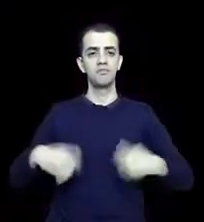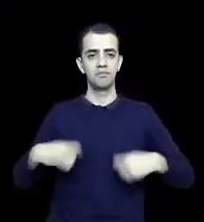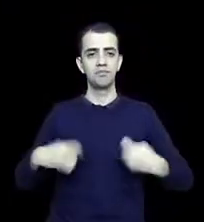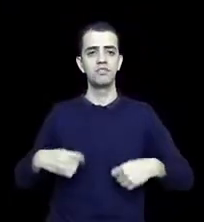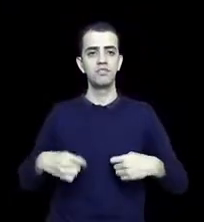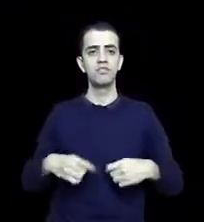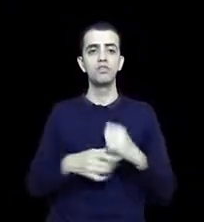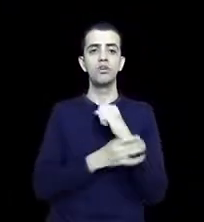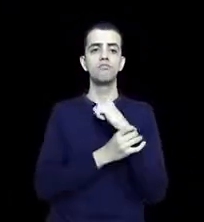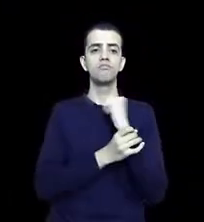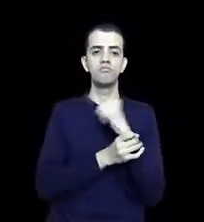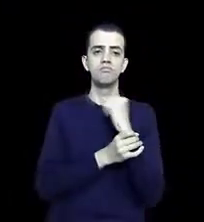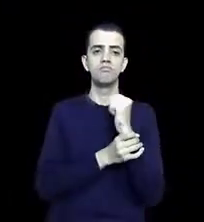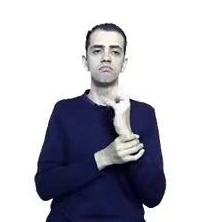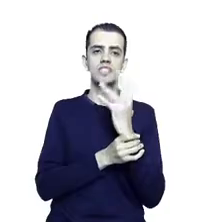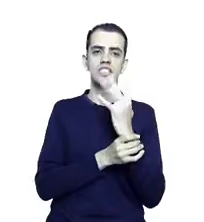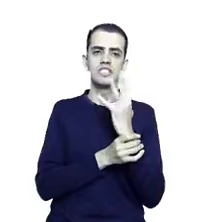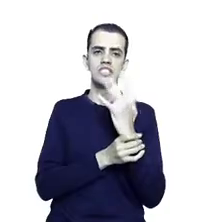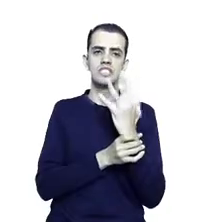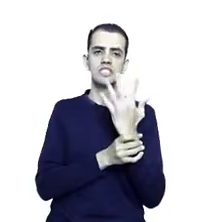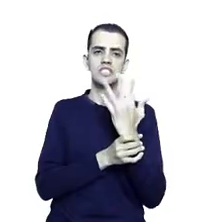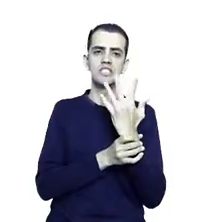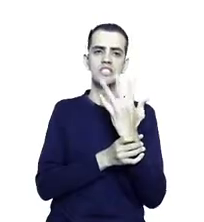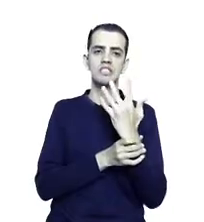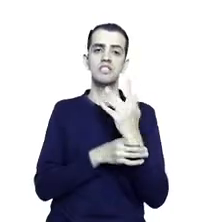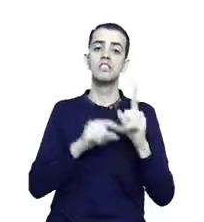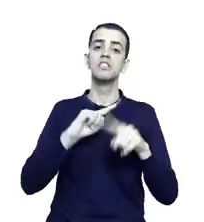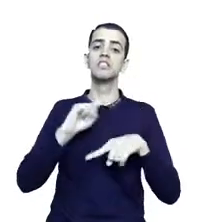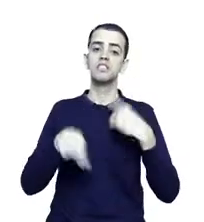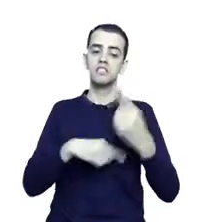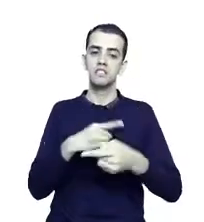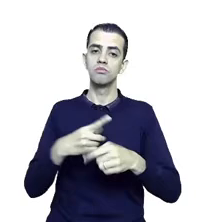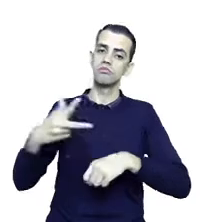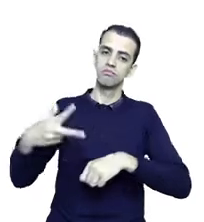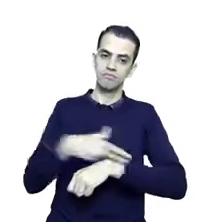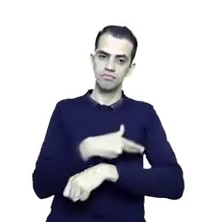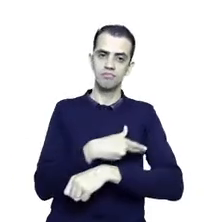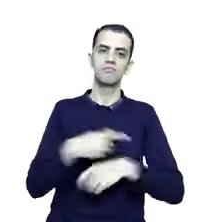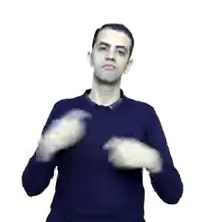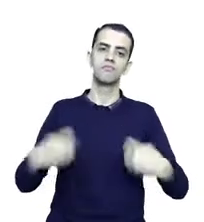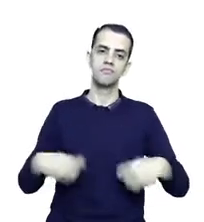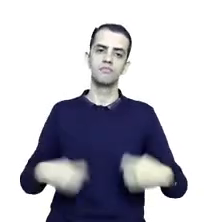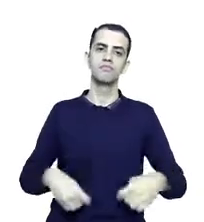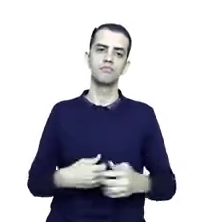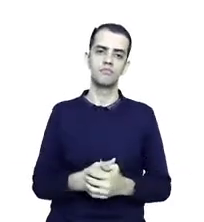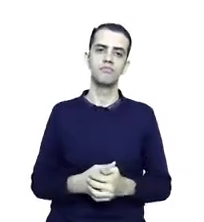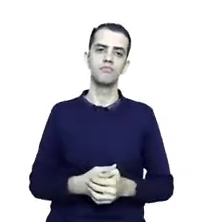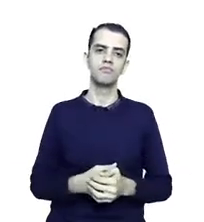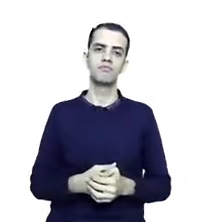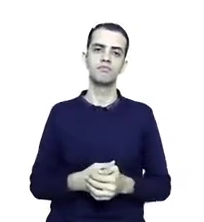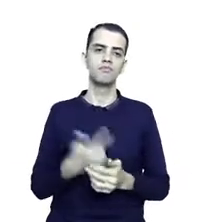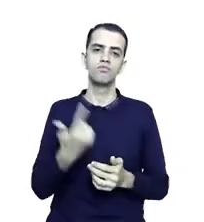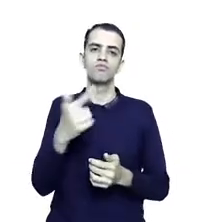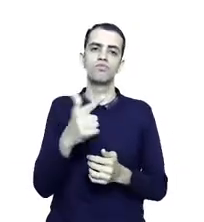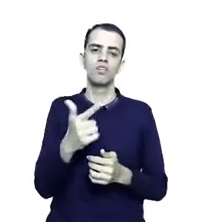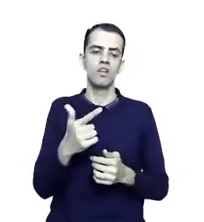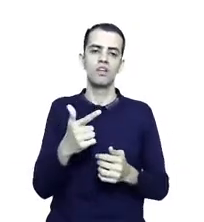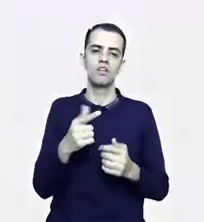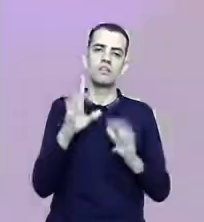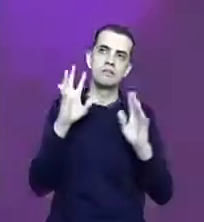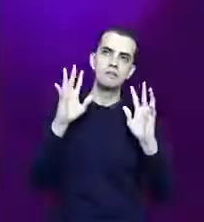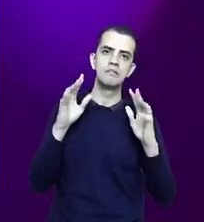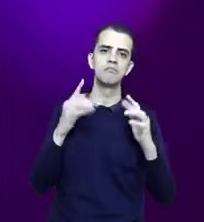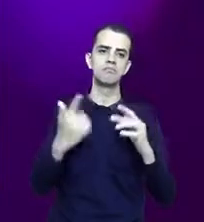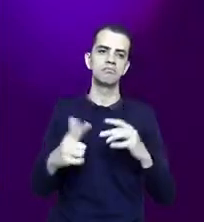ganhar mobilidade de dedos, essas coisas, e partir para um tratamento cirúrgico, né? Não tenho que fazer uma